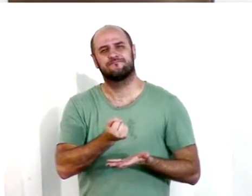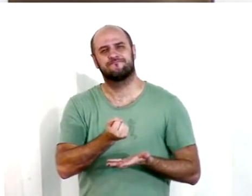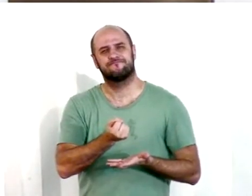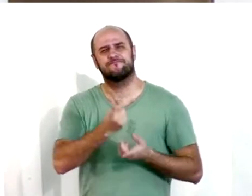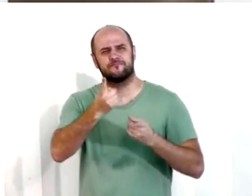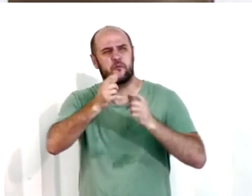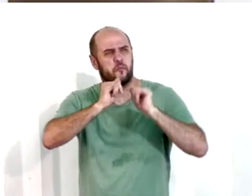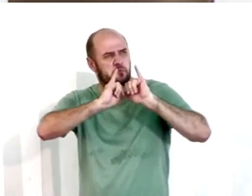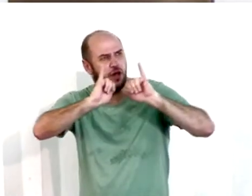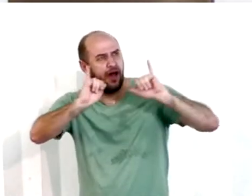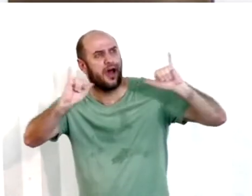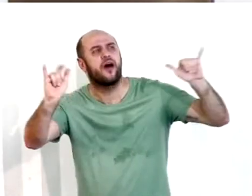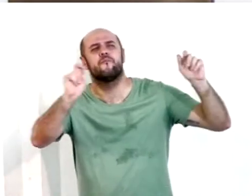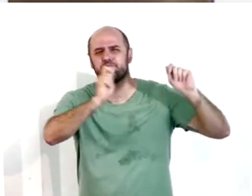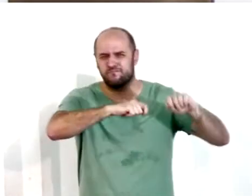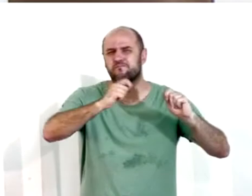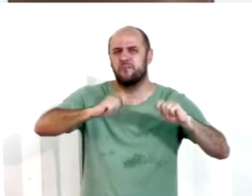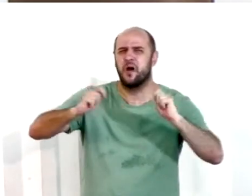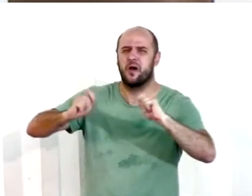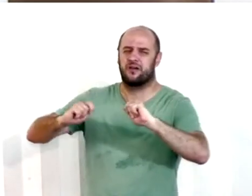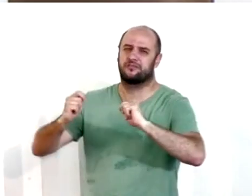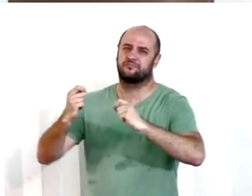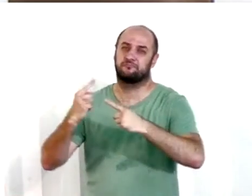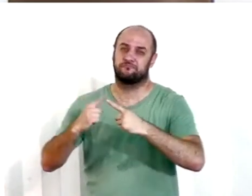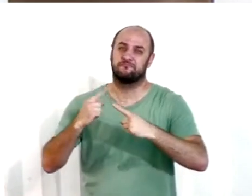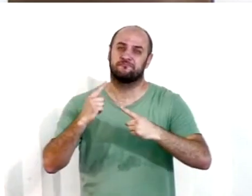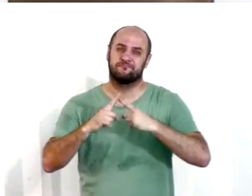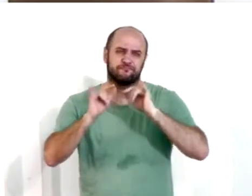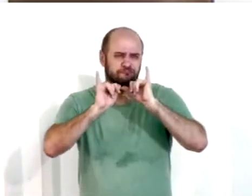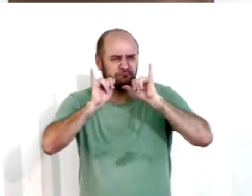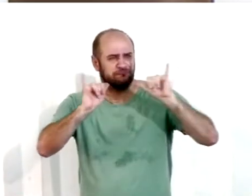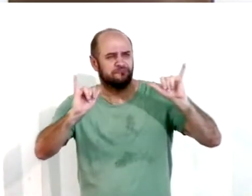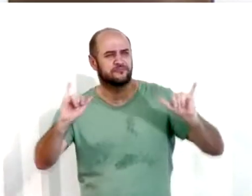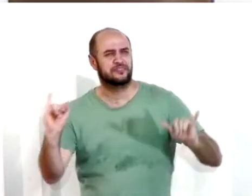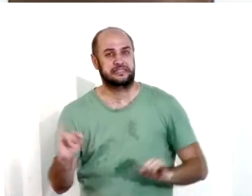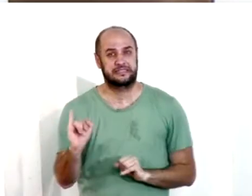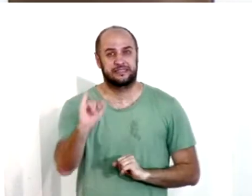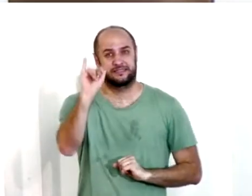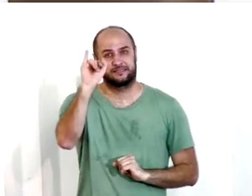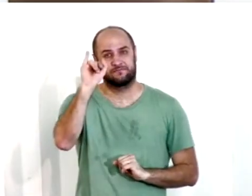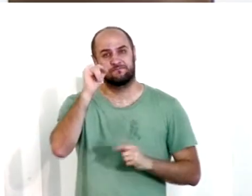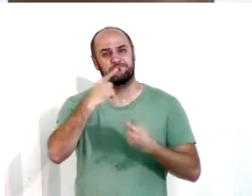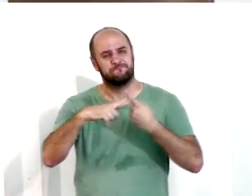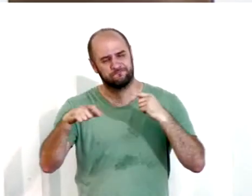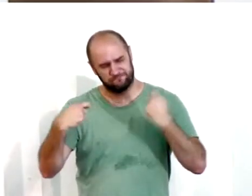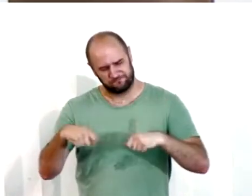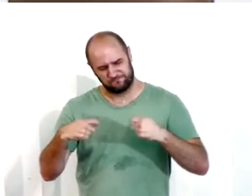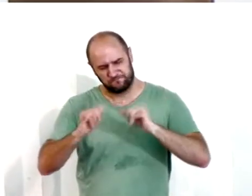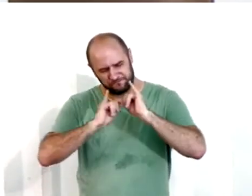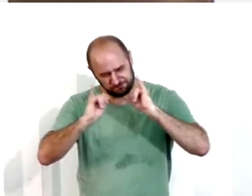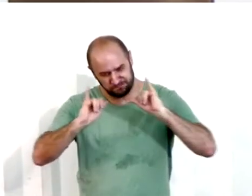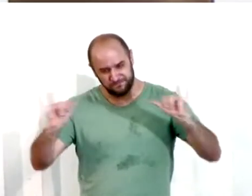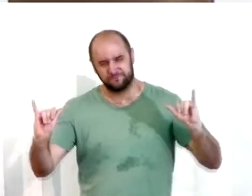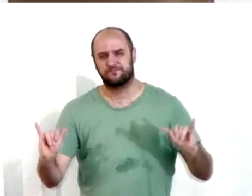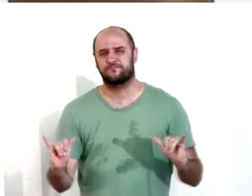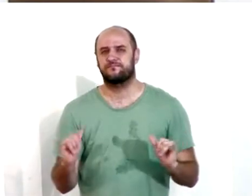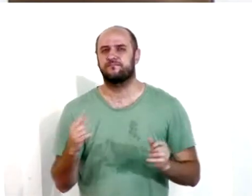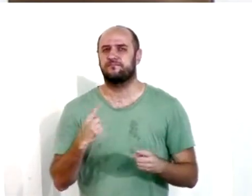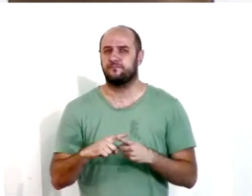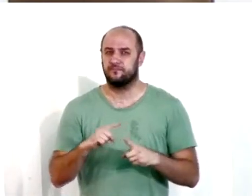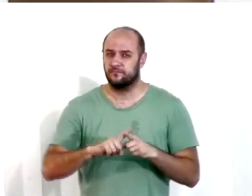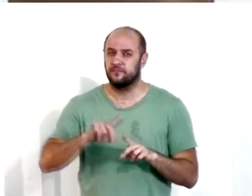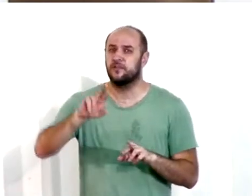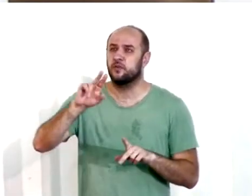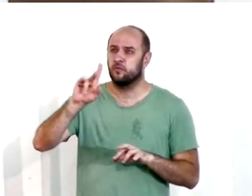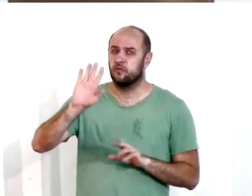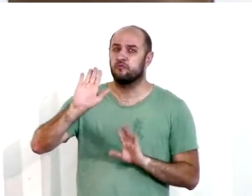aos quatro cantos. Porque eu não sei quem vai ser o escolhido, mas eu preciso proclamar. Porque assim como eu fui